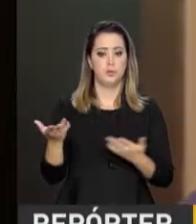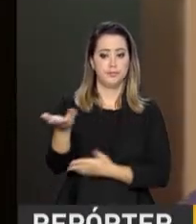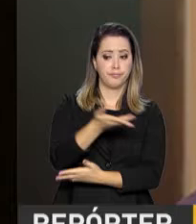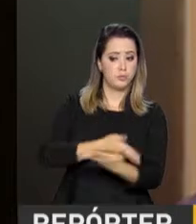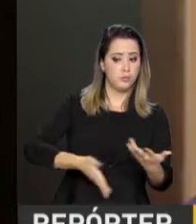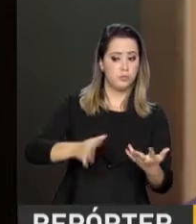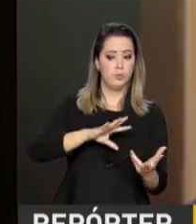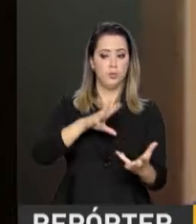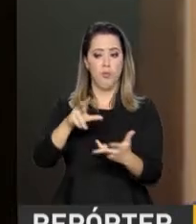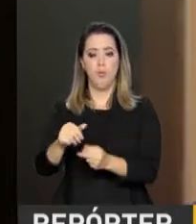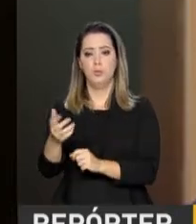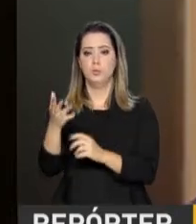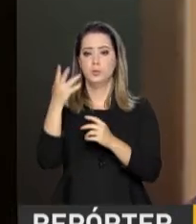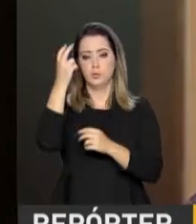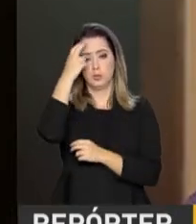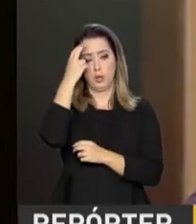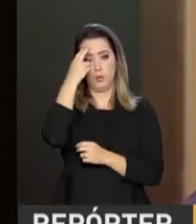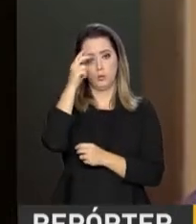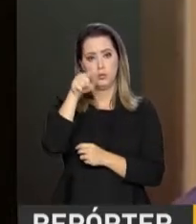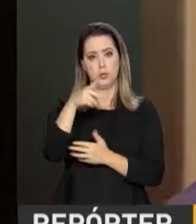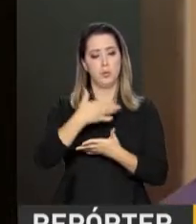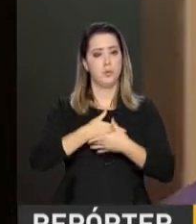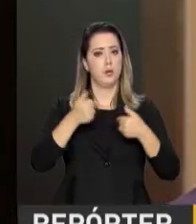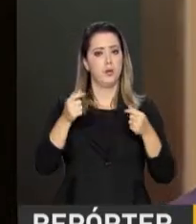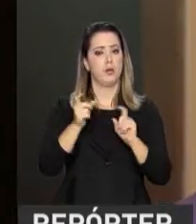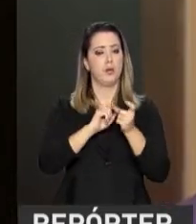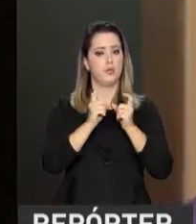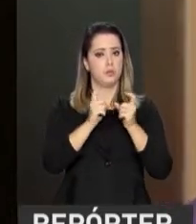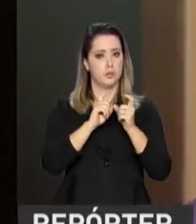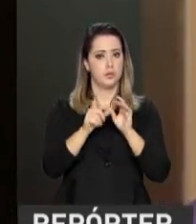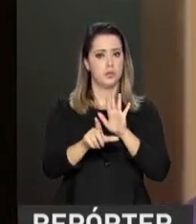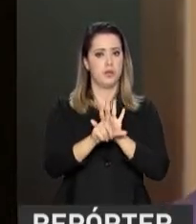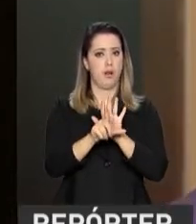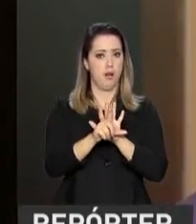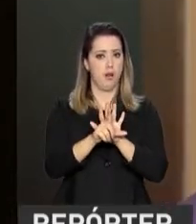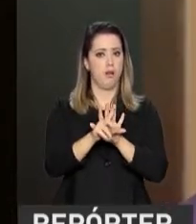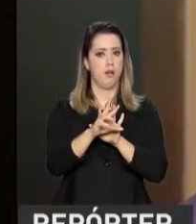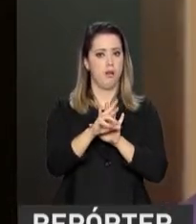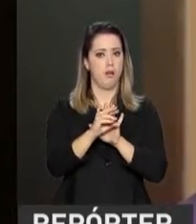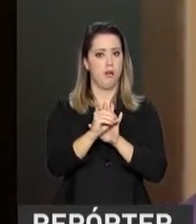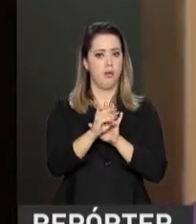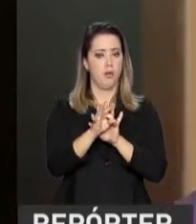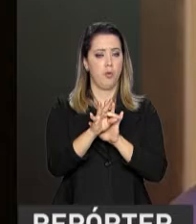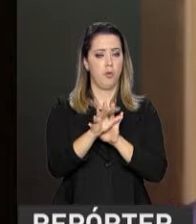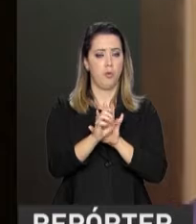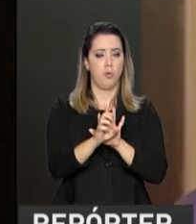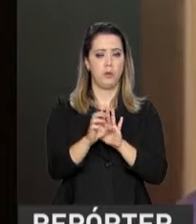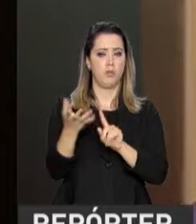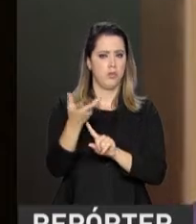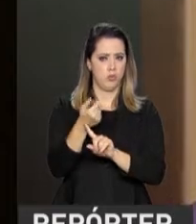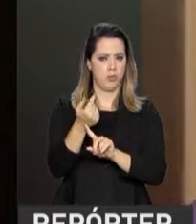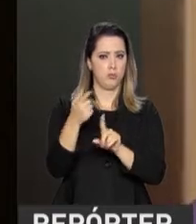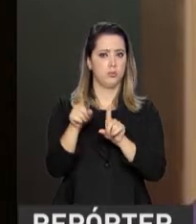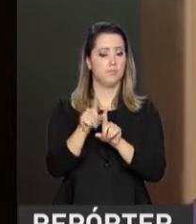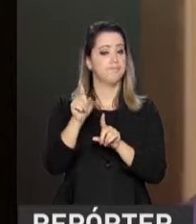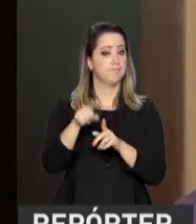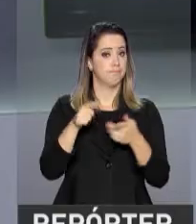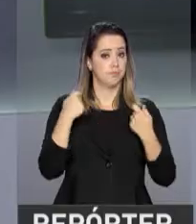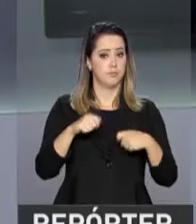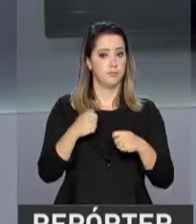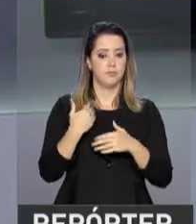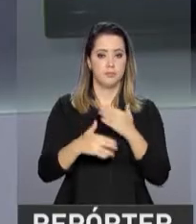necessidade de se melhorar a governança ea gestão da lei ronei e exige sempre uma melhoria contínua